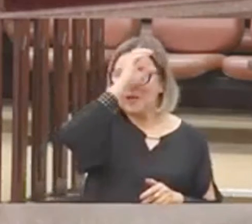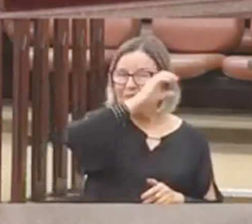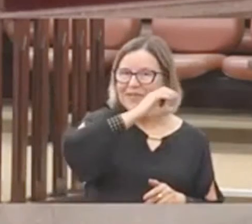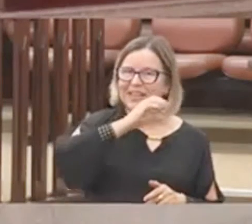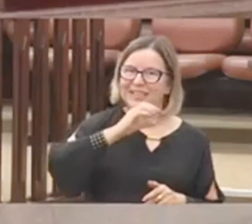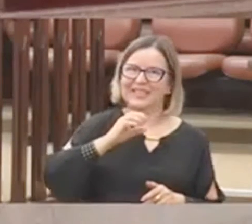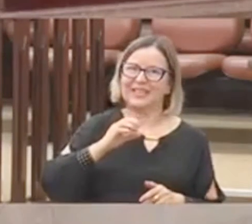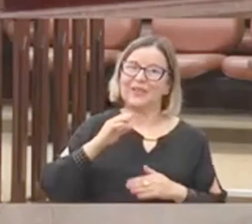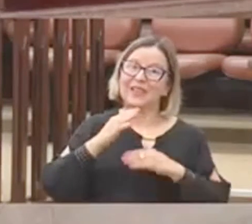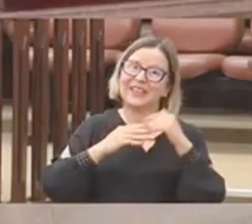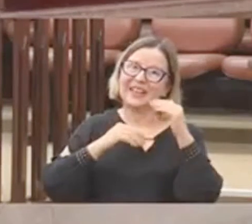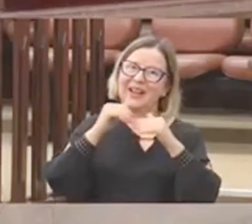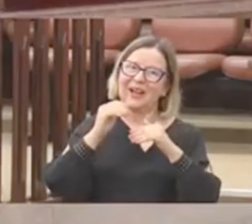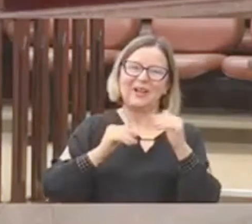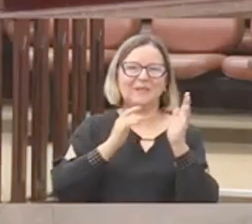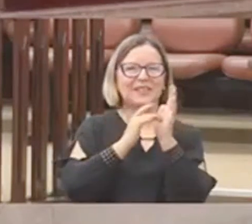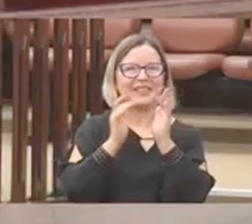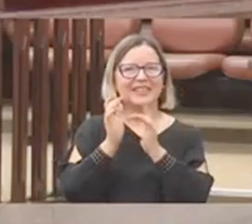e em você.